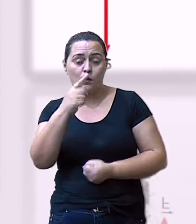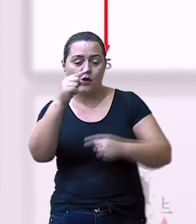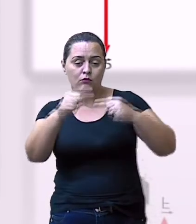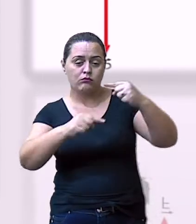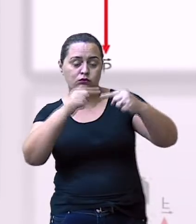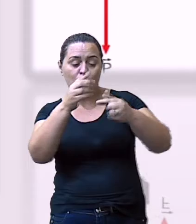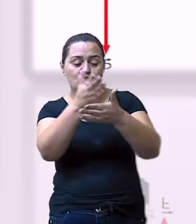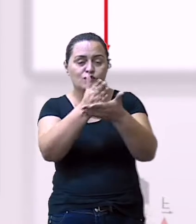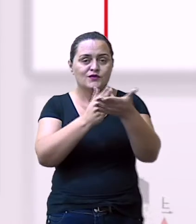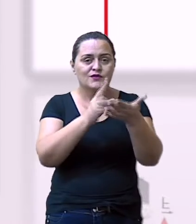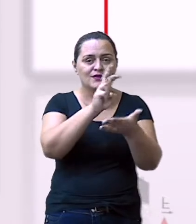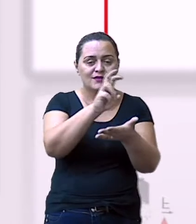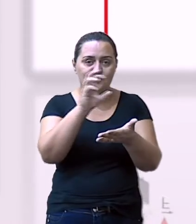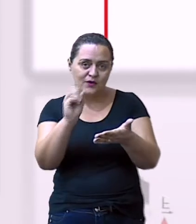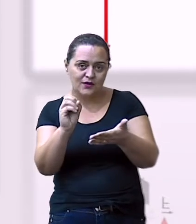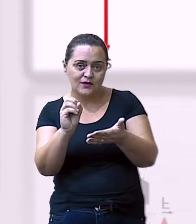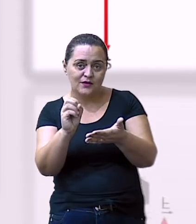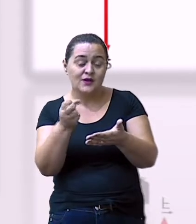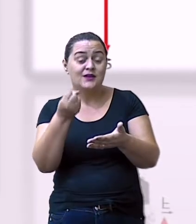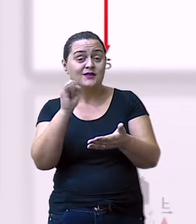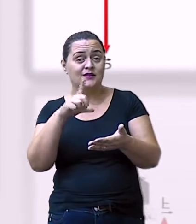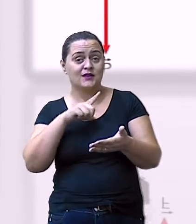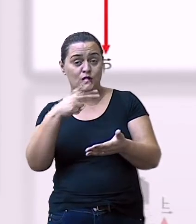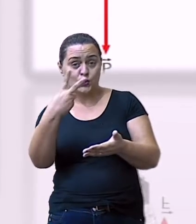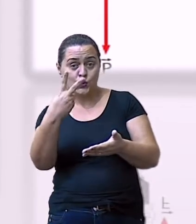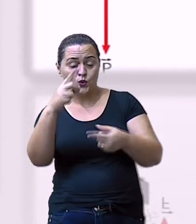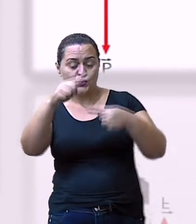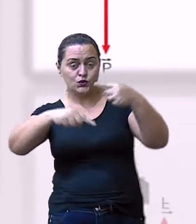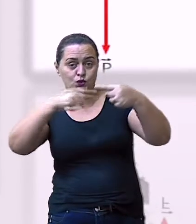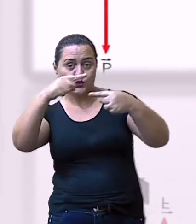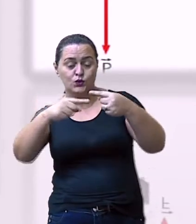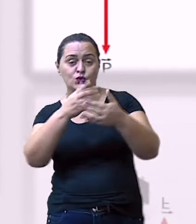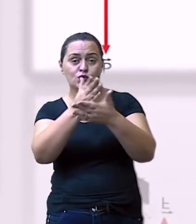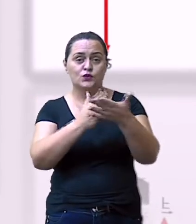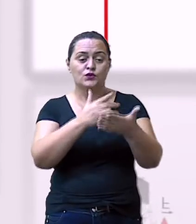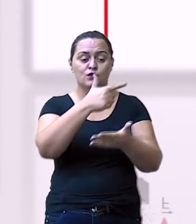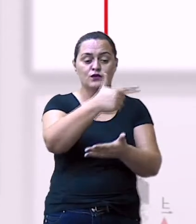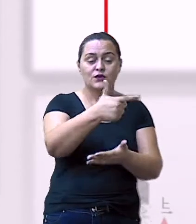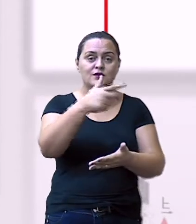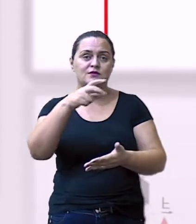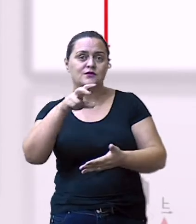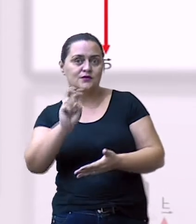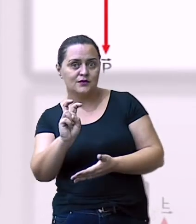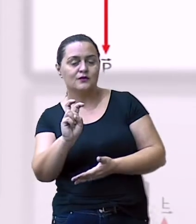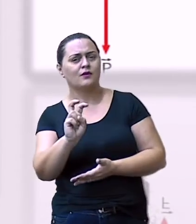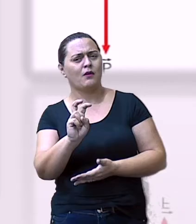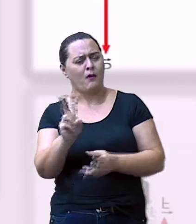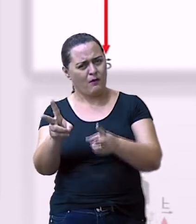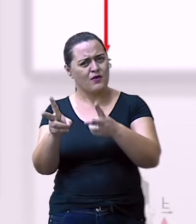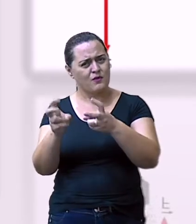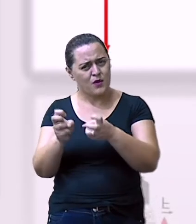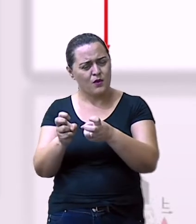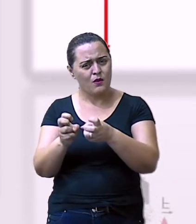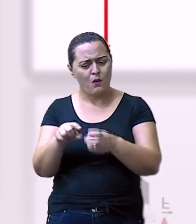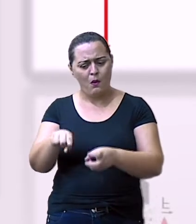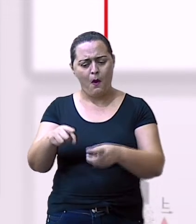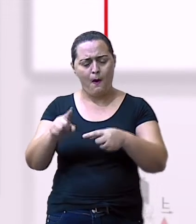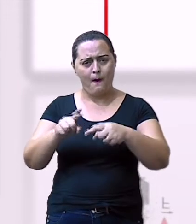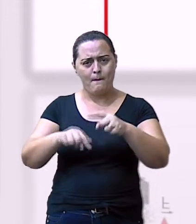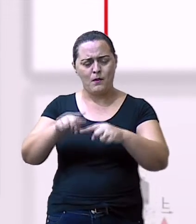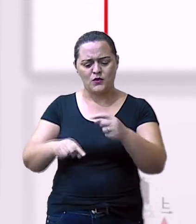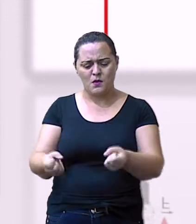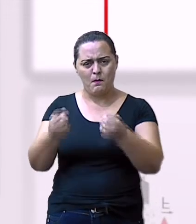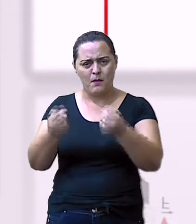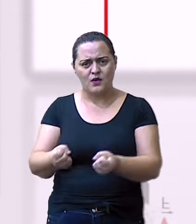tiver duas, em 25. Percebem que vai havendo uma quebra. Então, por exemplo, determinando o valor